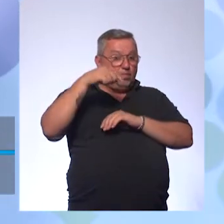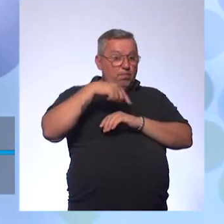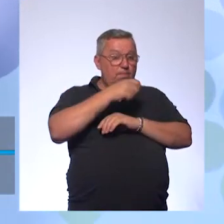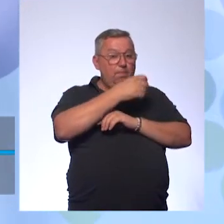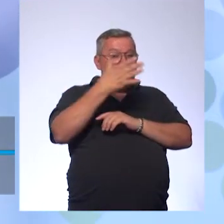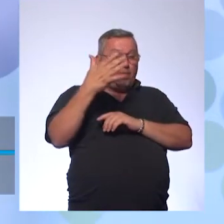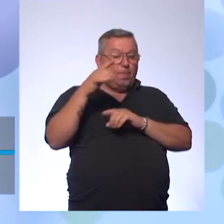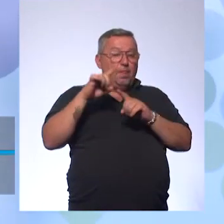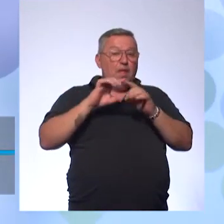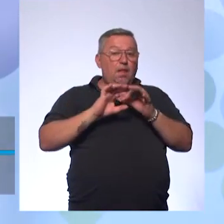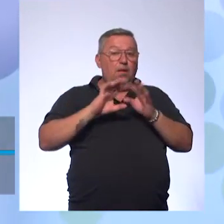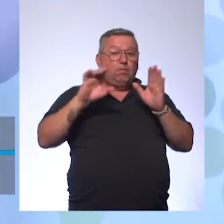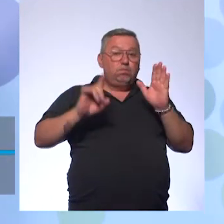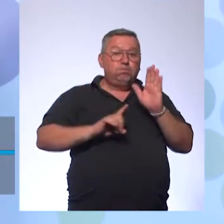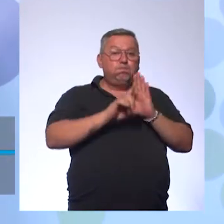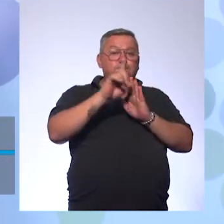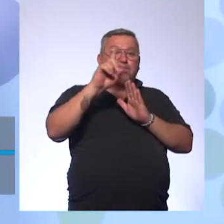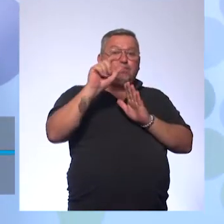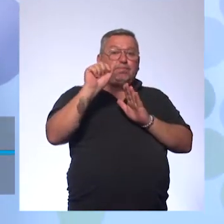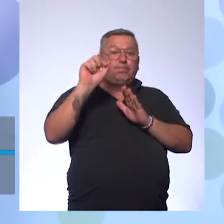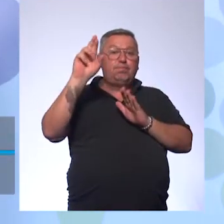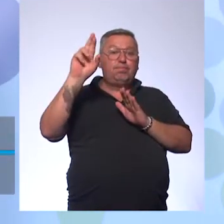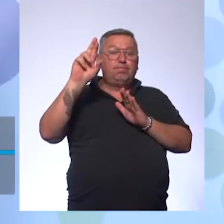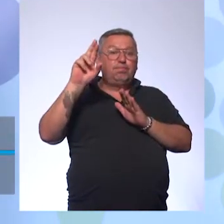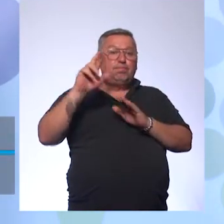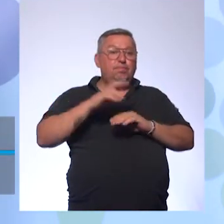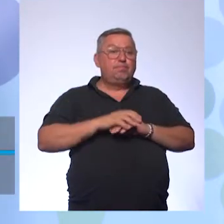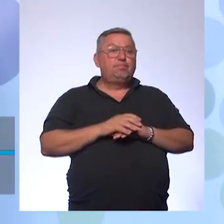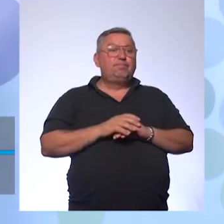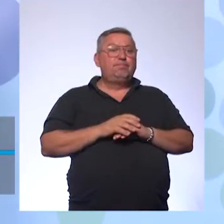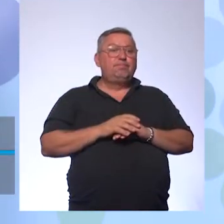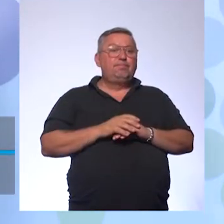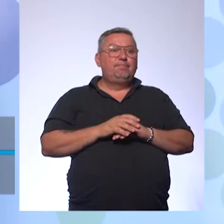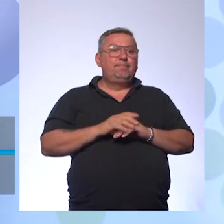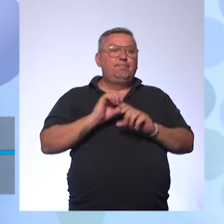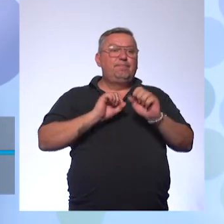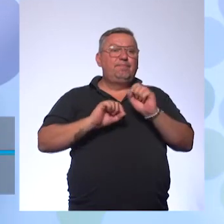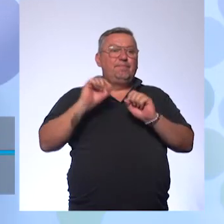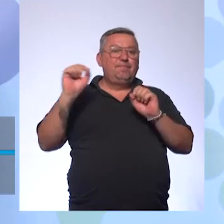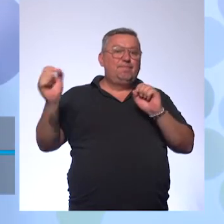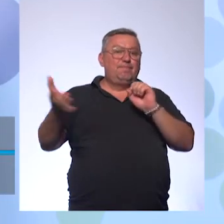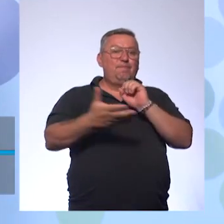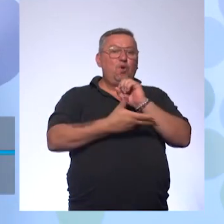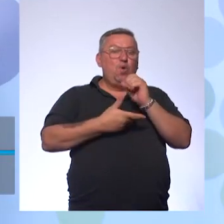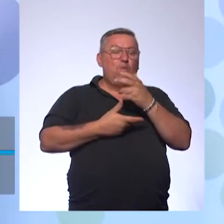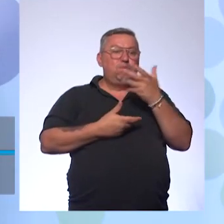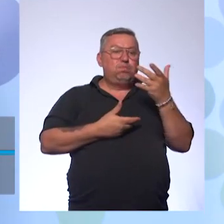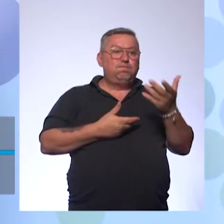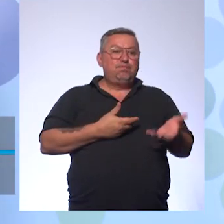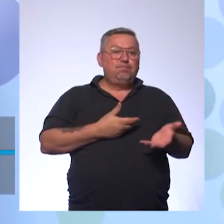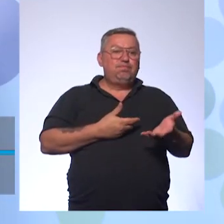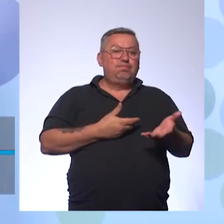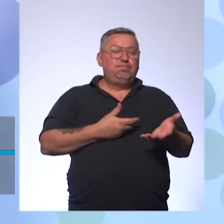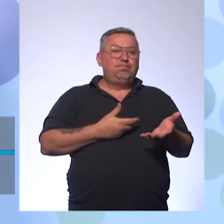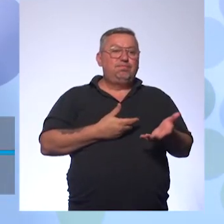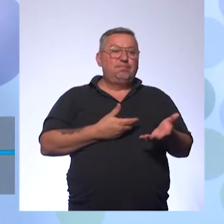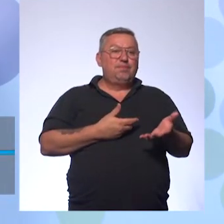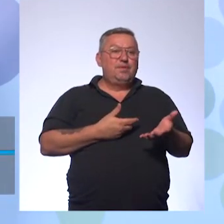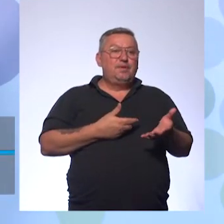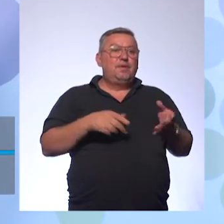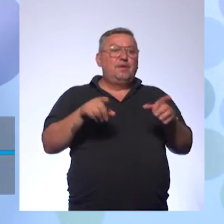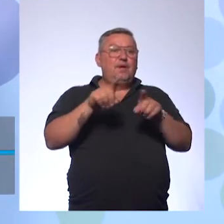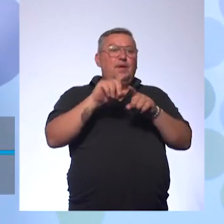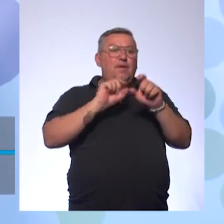ali interagindo com aquela árvore. Estou falando na árvore aqui, na cidade de São Paulo. Você imagina uma floresta, né? Se em uma árvore você encontra 15, 16 seres